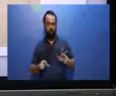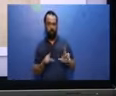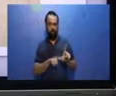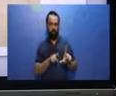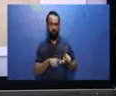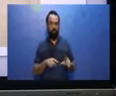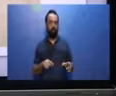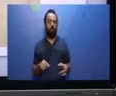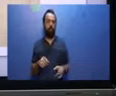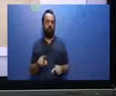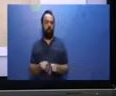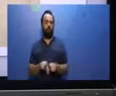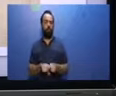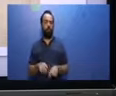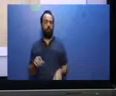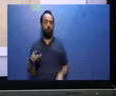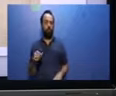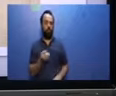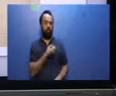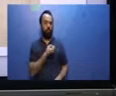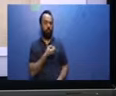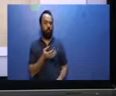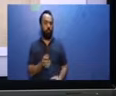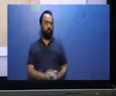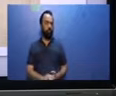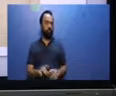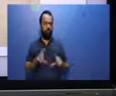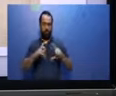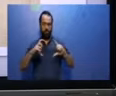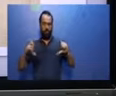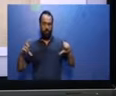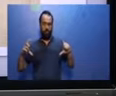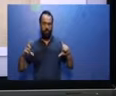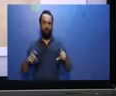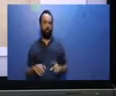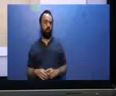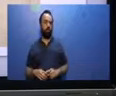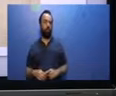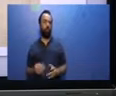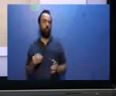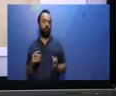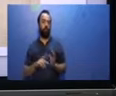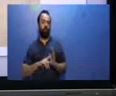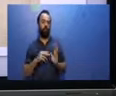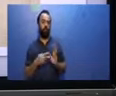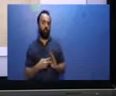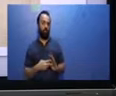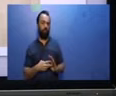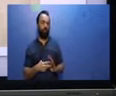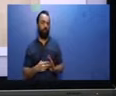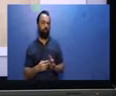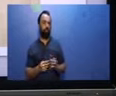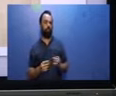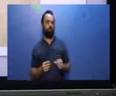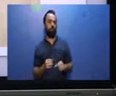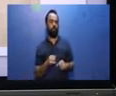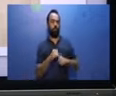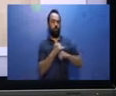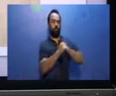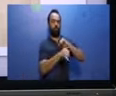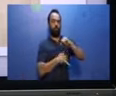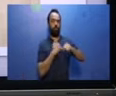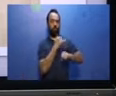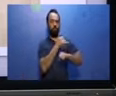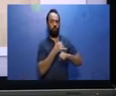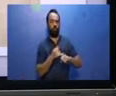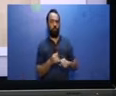balancear uma equação química significa igualar o número de átomos de cada elemento presente numa reação